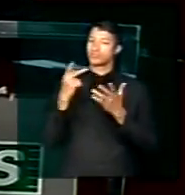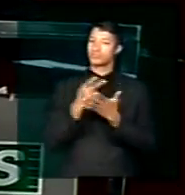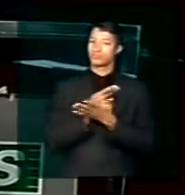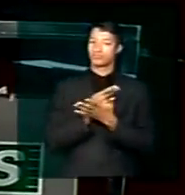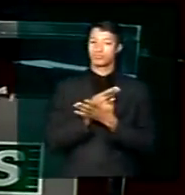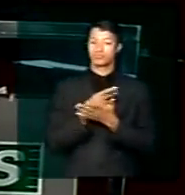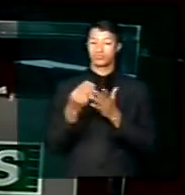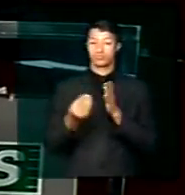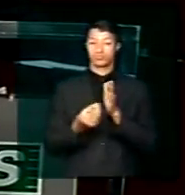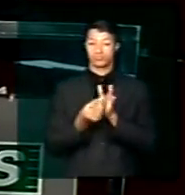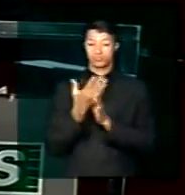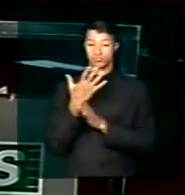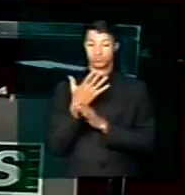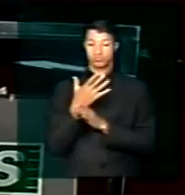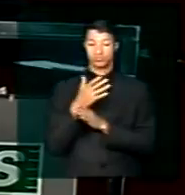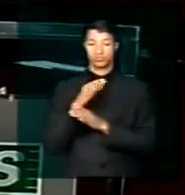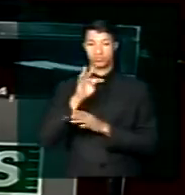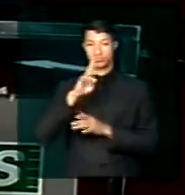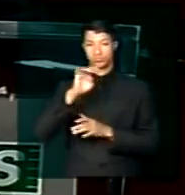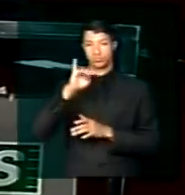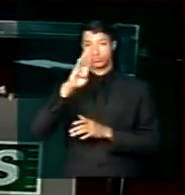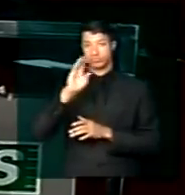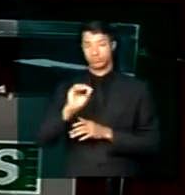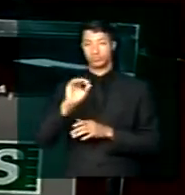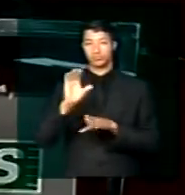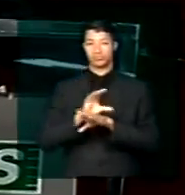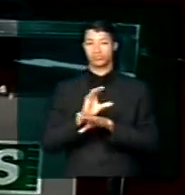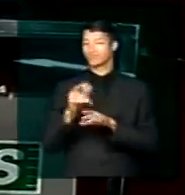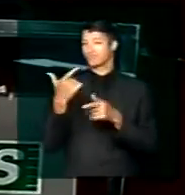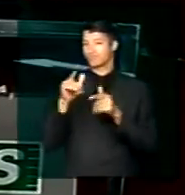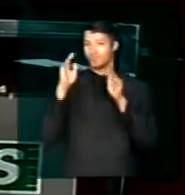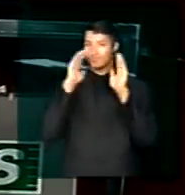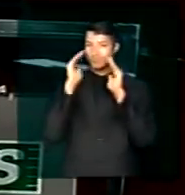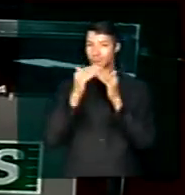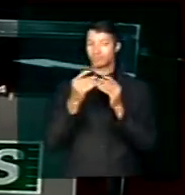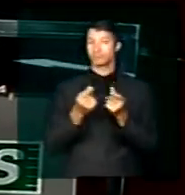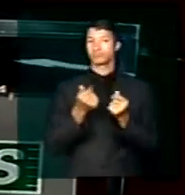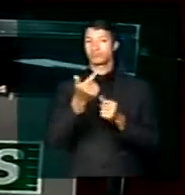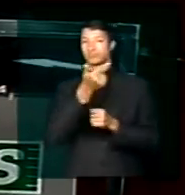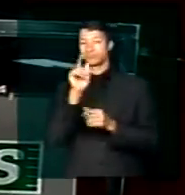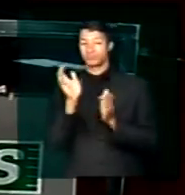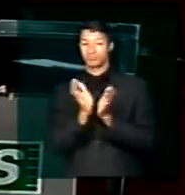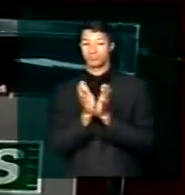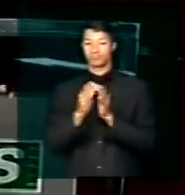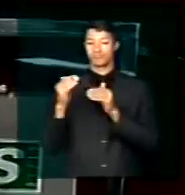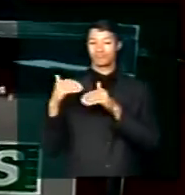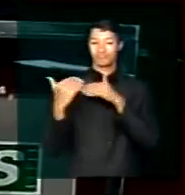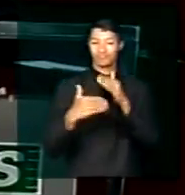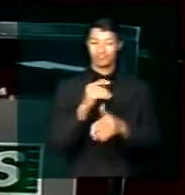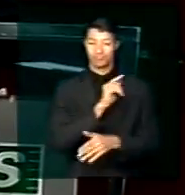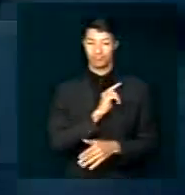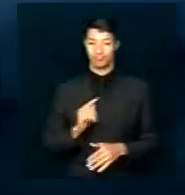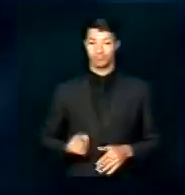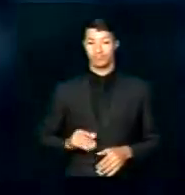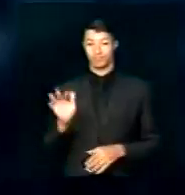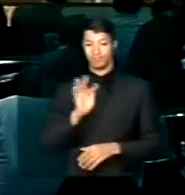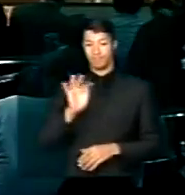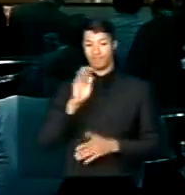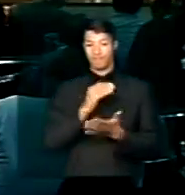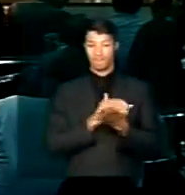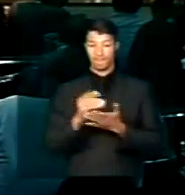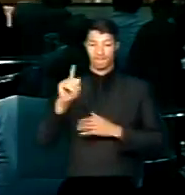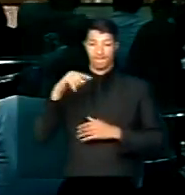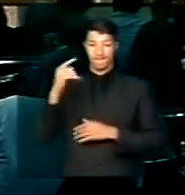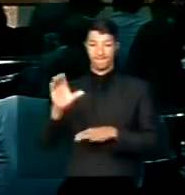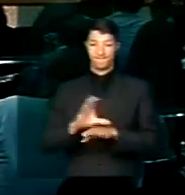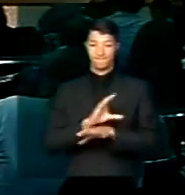acontecido. Criação de tributos e contribuição sem previsão de repasse aos outros entes. Sucessivamente, os governos federais que passaram depois